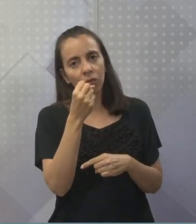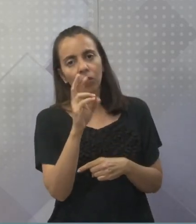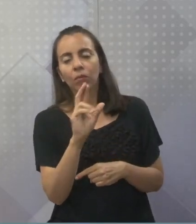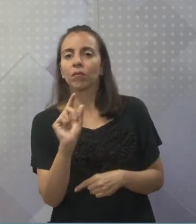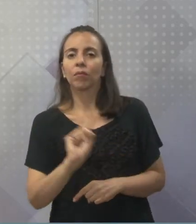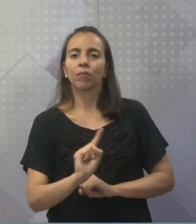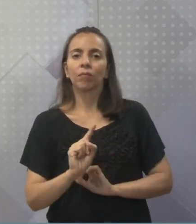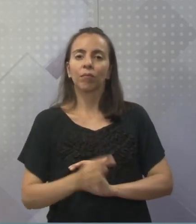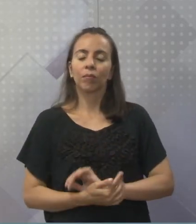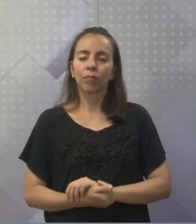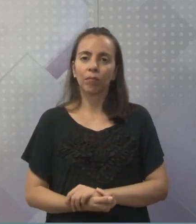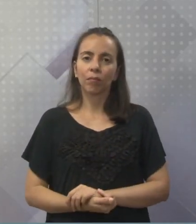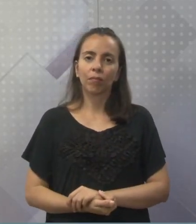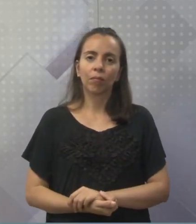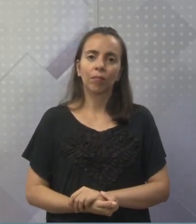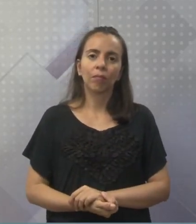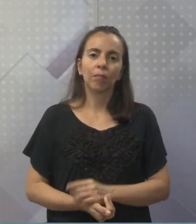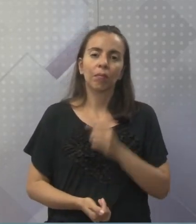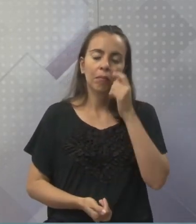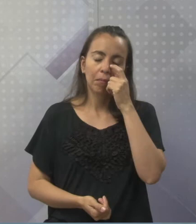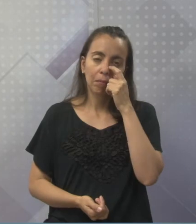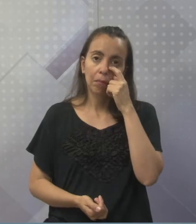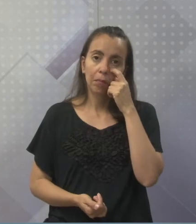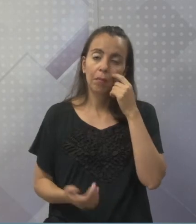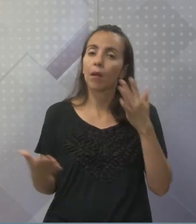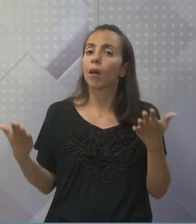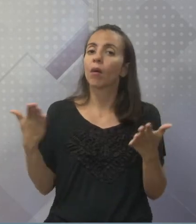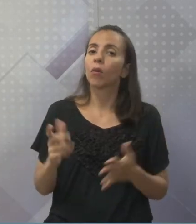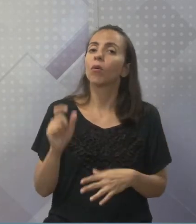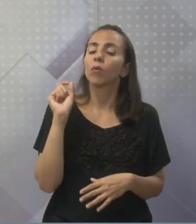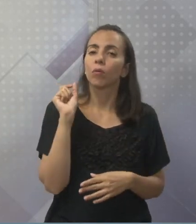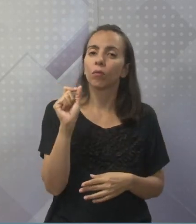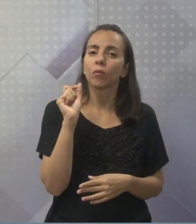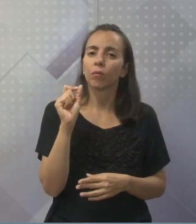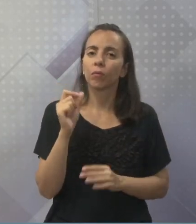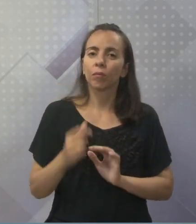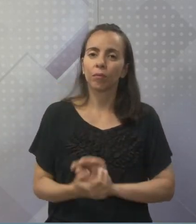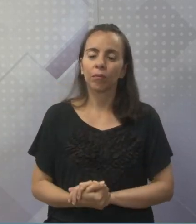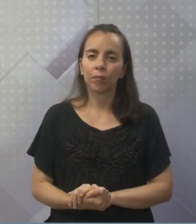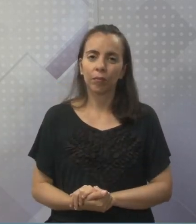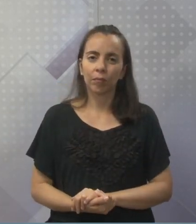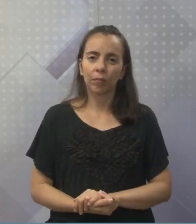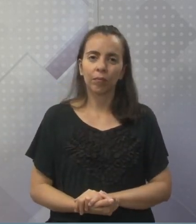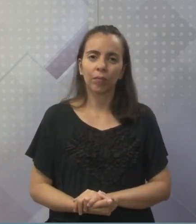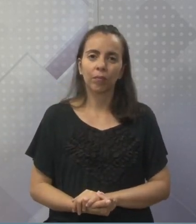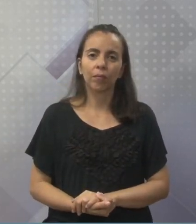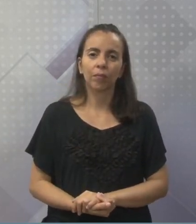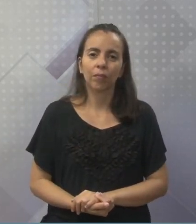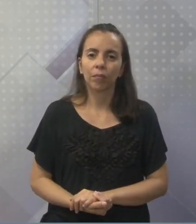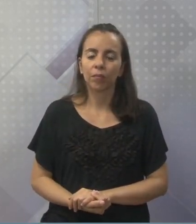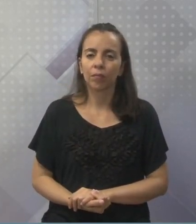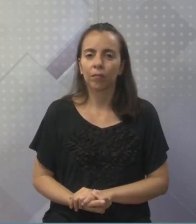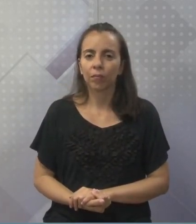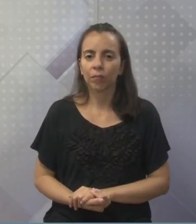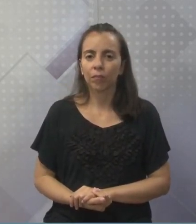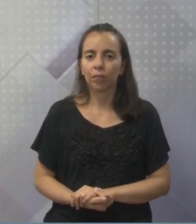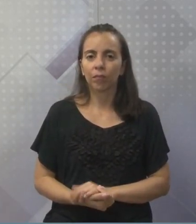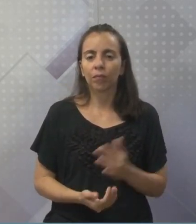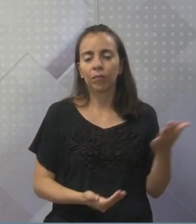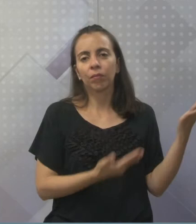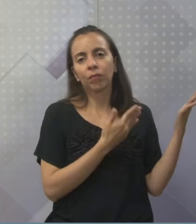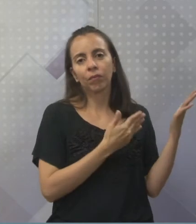Então, agora iremos trabalhar com a if clause do tipo 2, né?